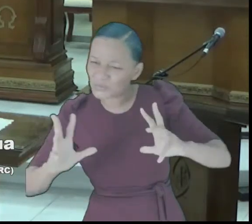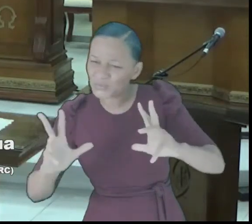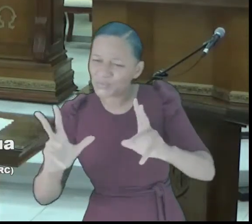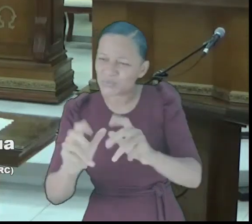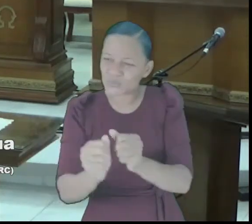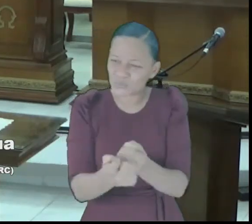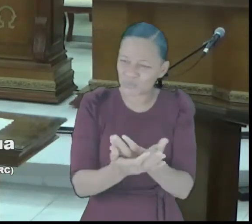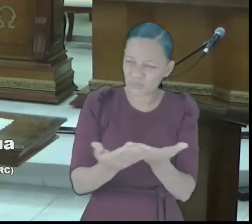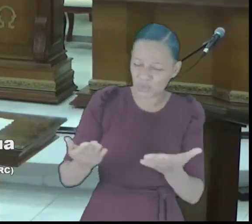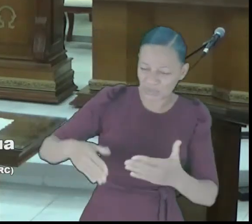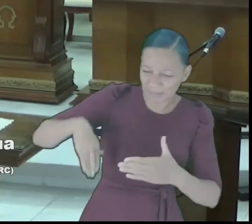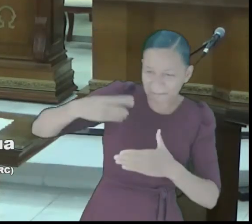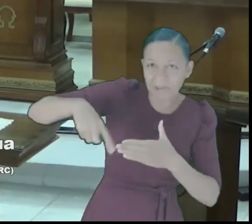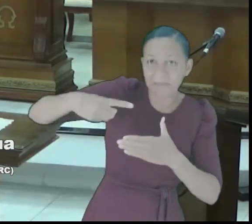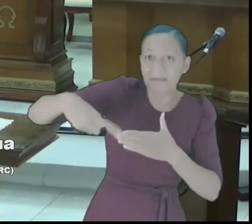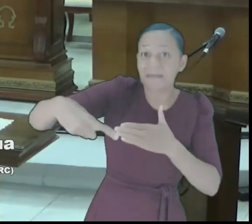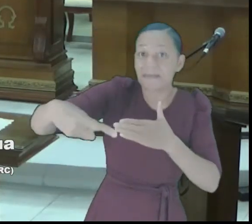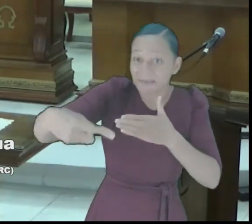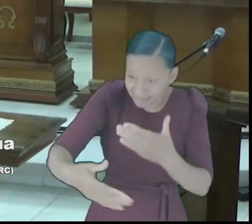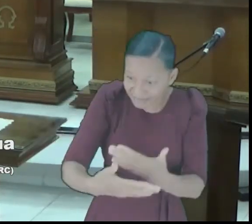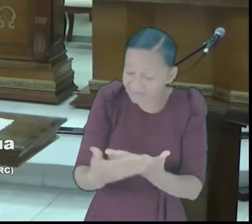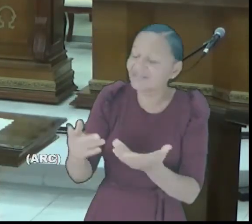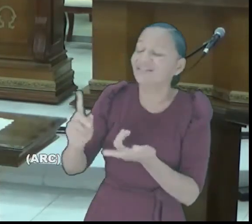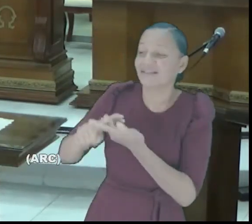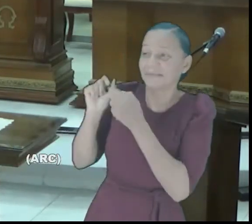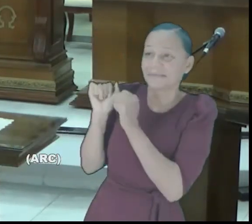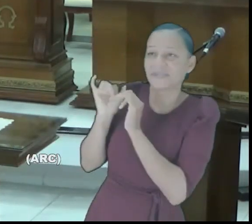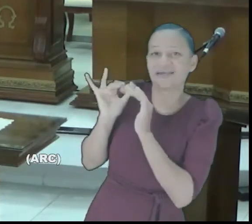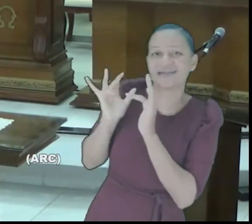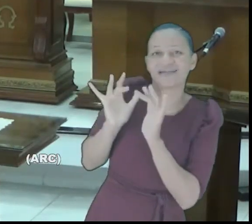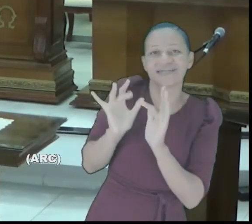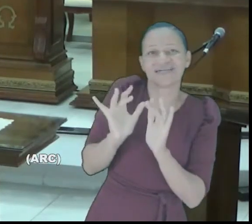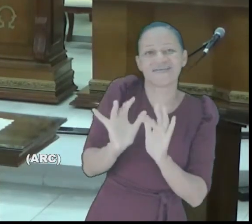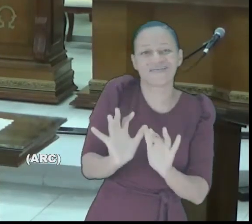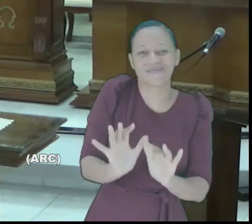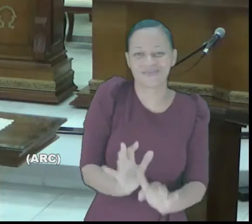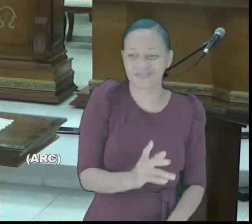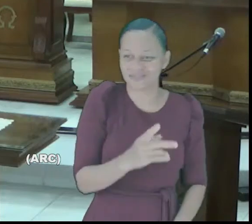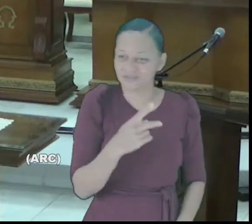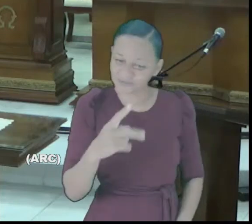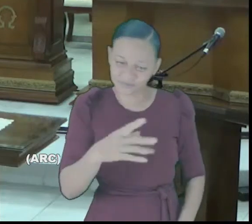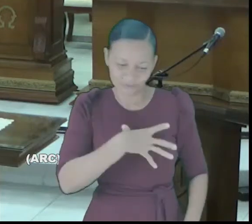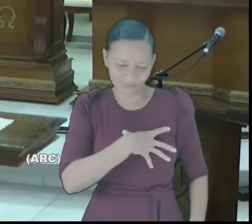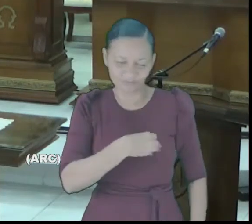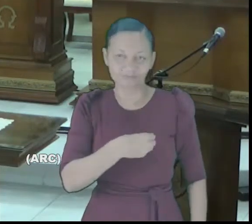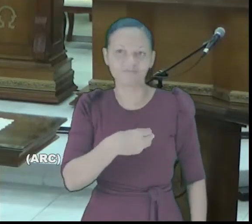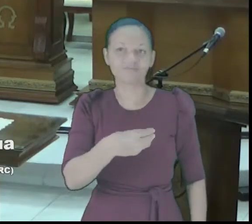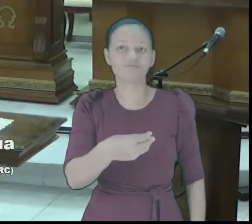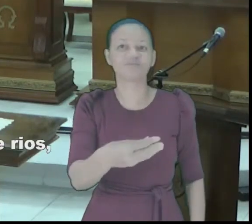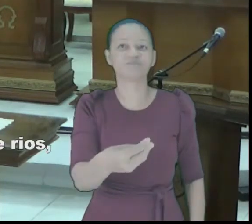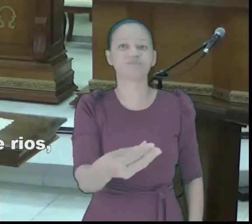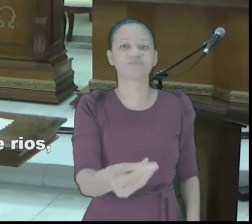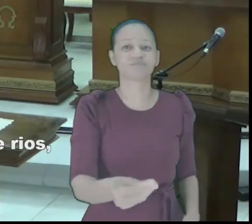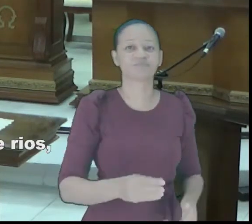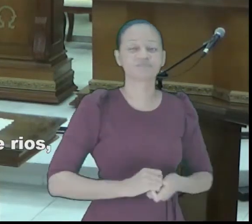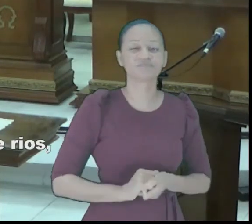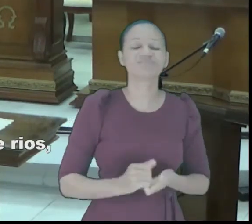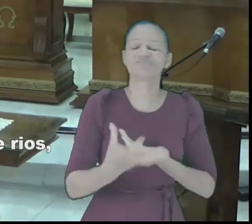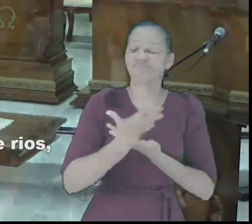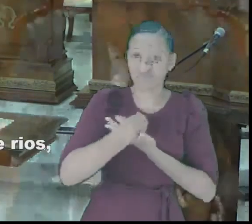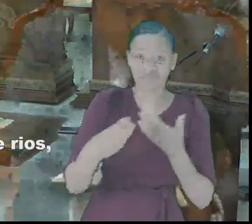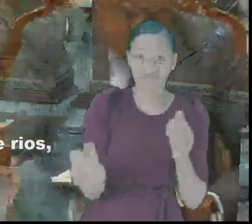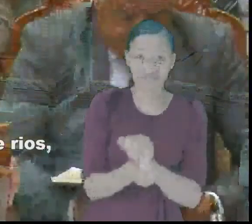a posteridade, e a minha bênção sobre os teus descendentes. Quem diz